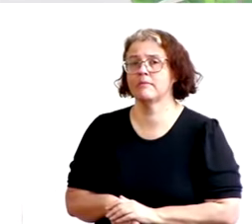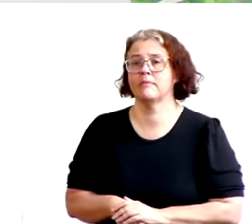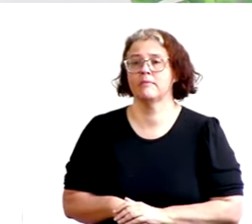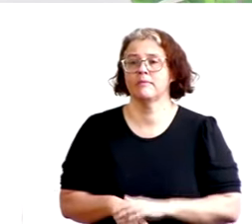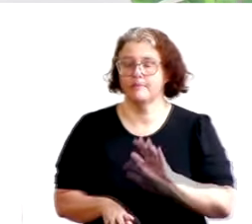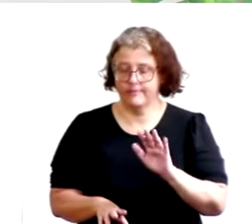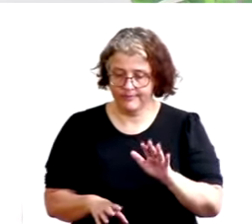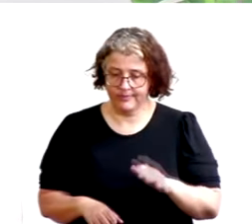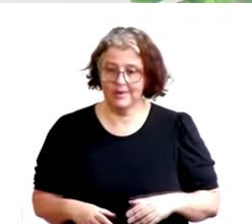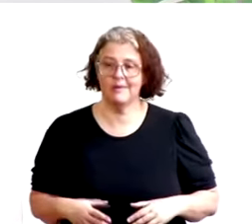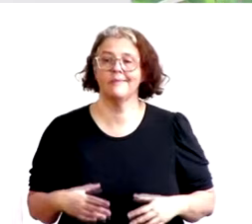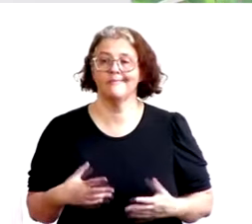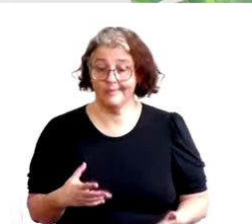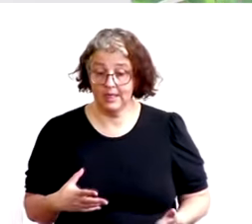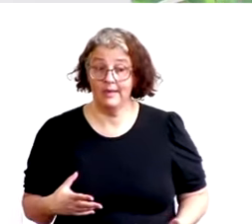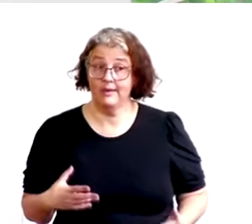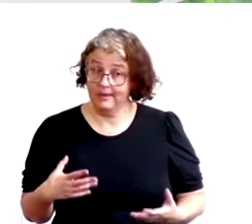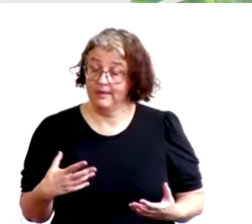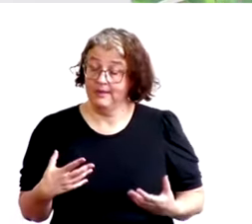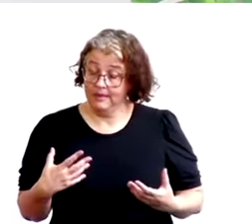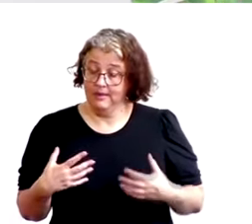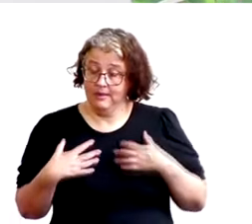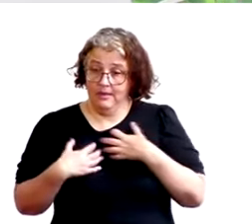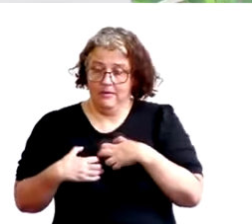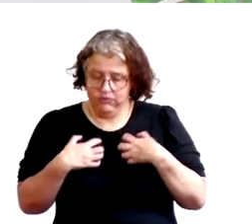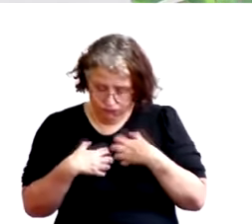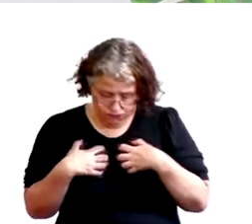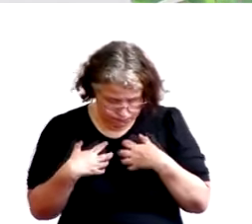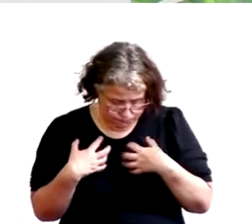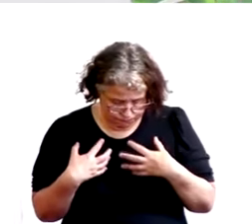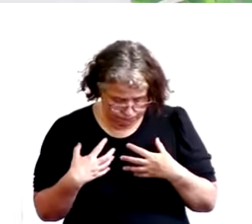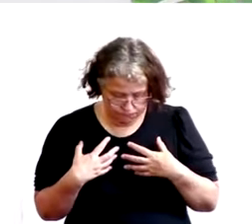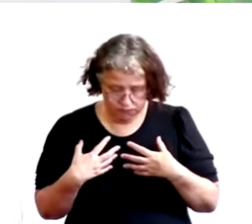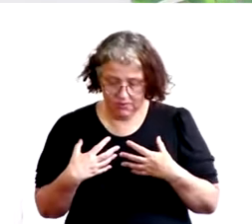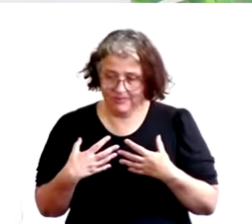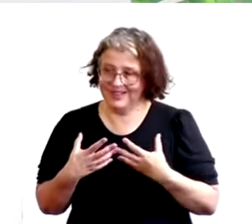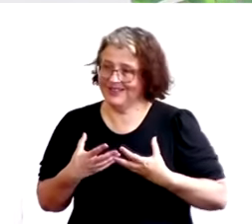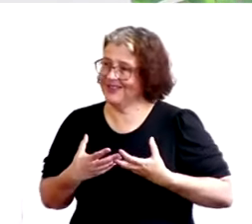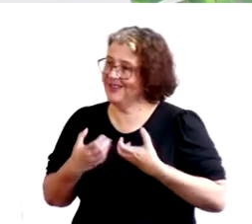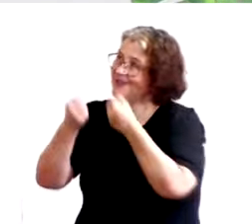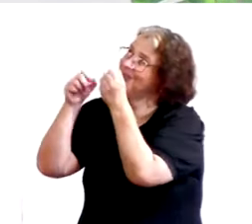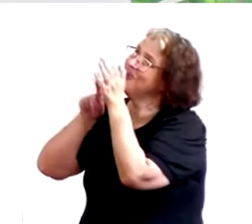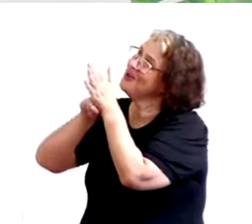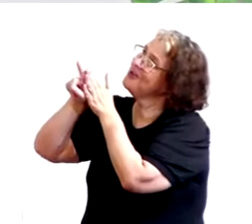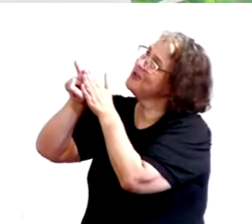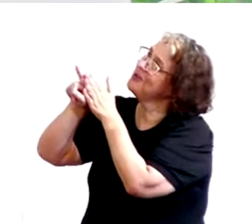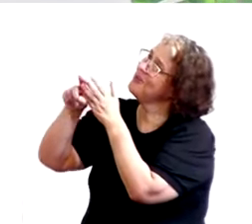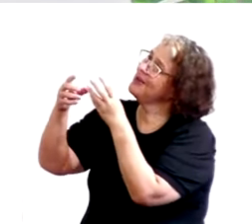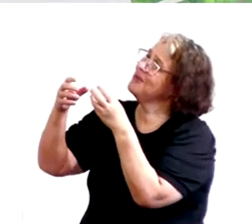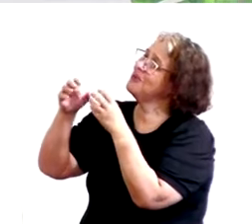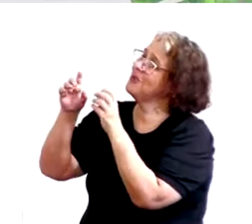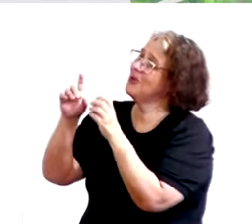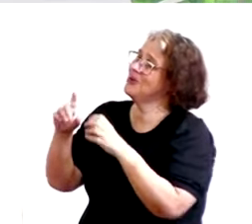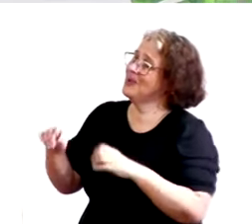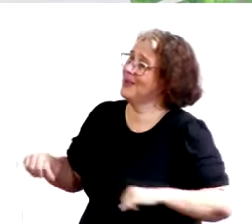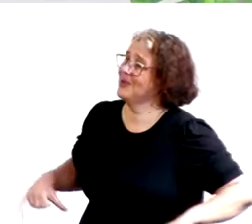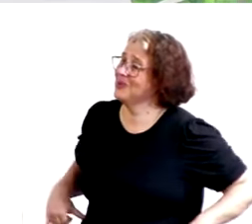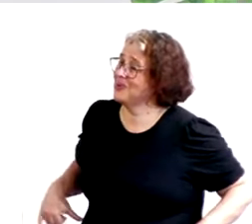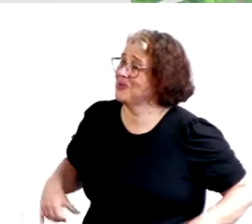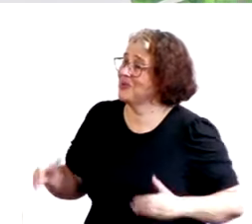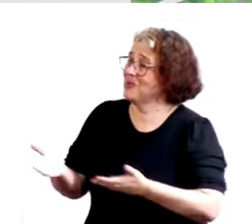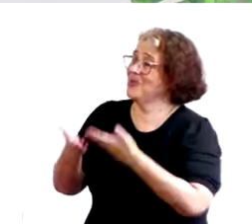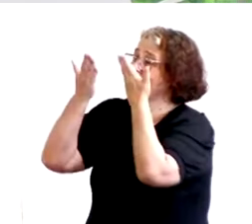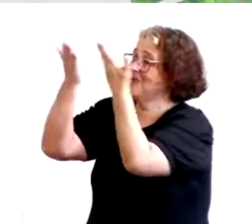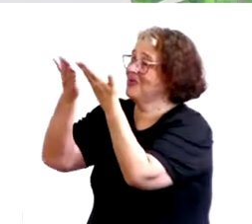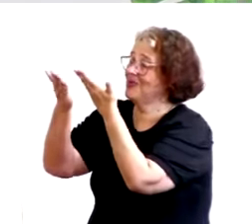ele está atormentado mas ele está levando a sua dor e os seus questionamentos a Deus E isso nos